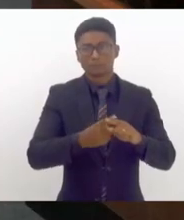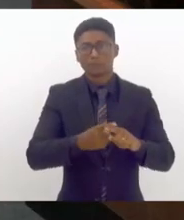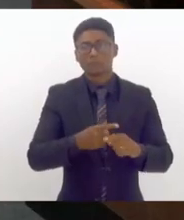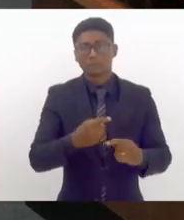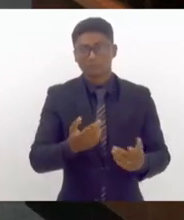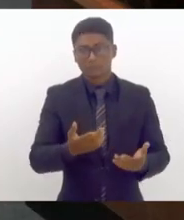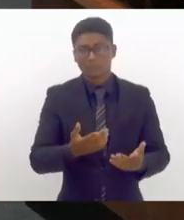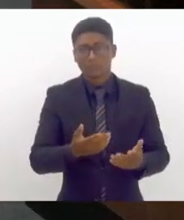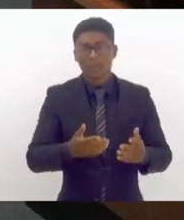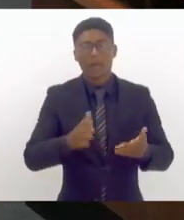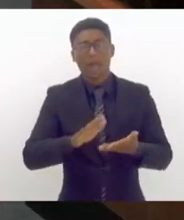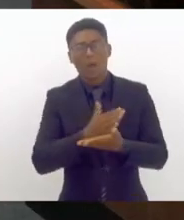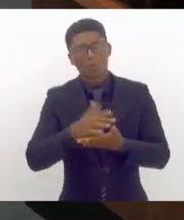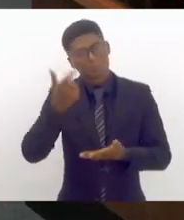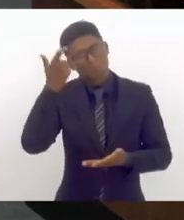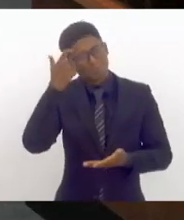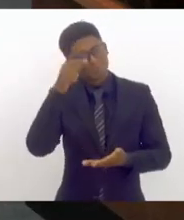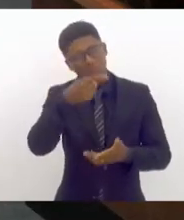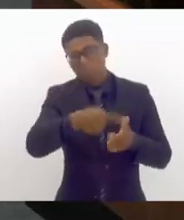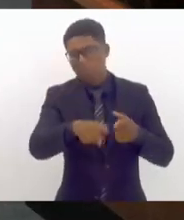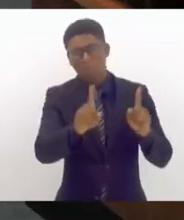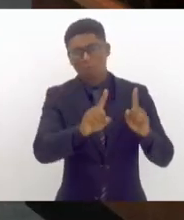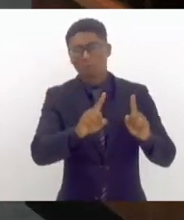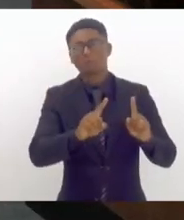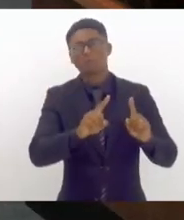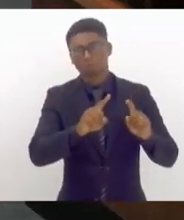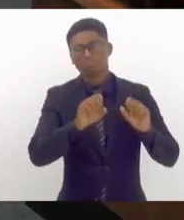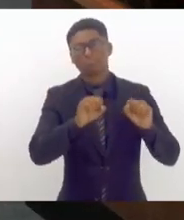substância inofensiva, aparentemente.